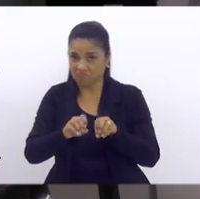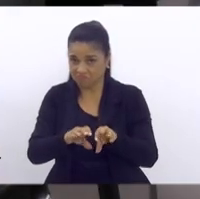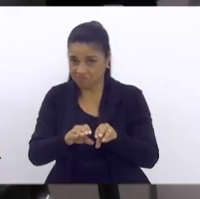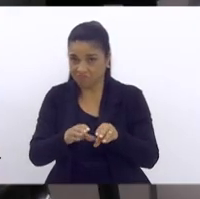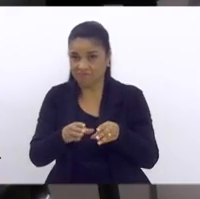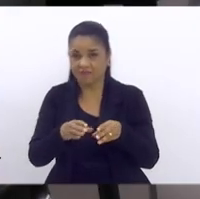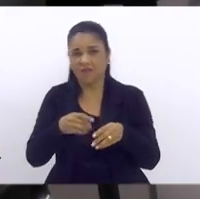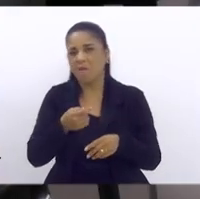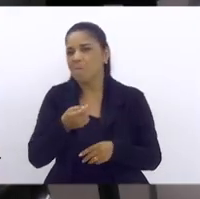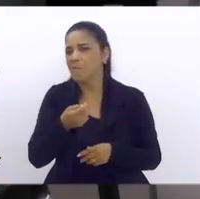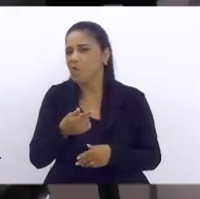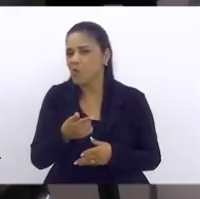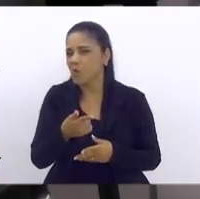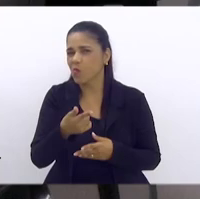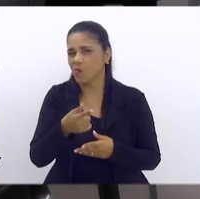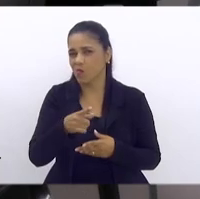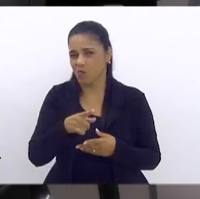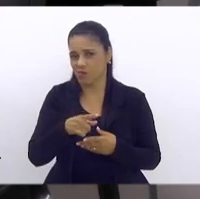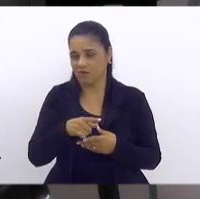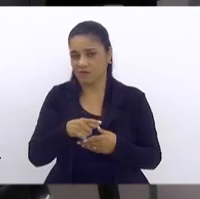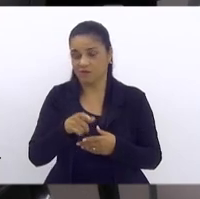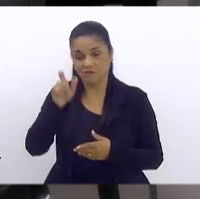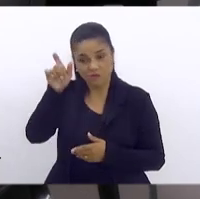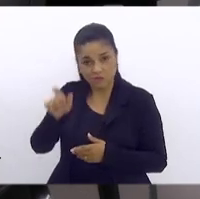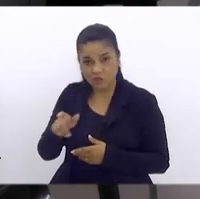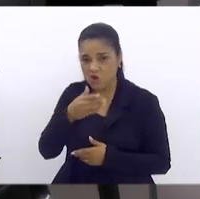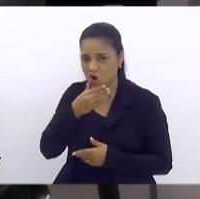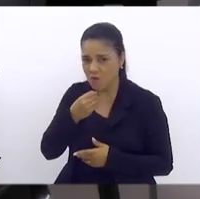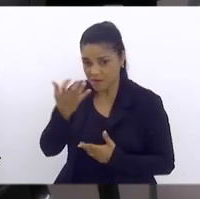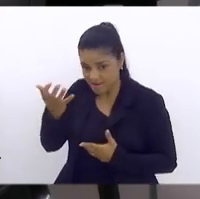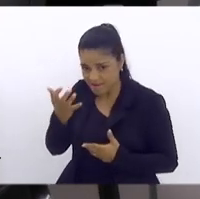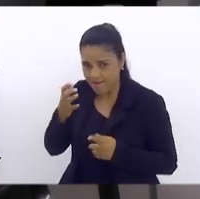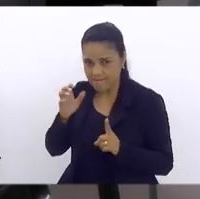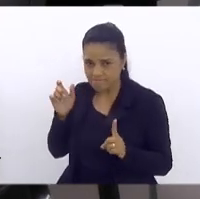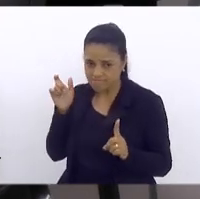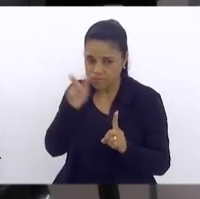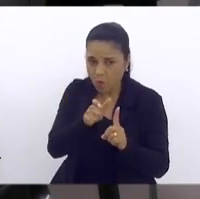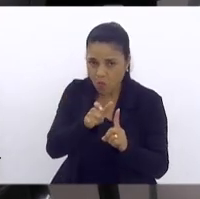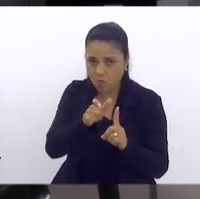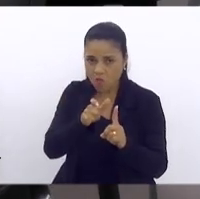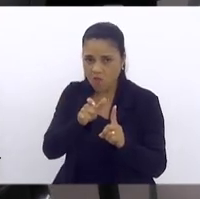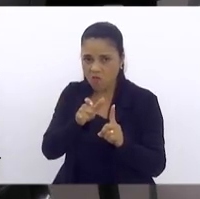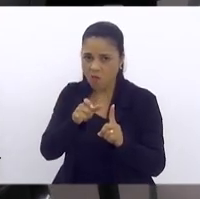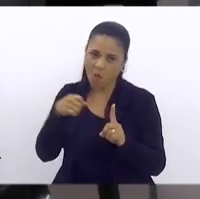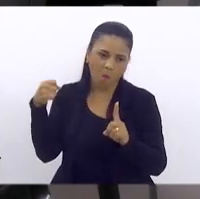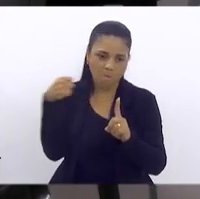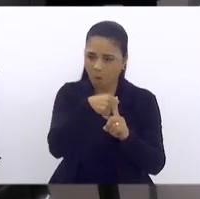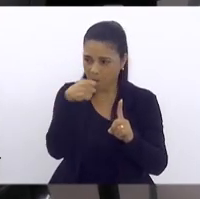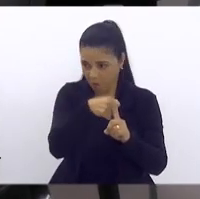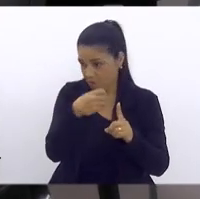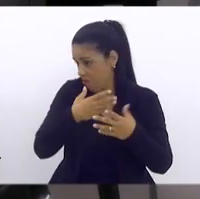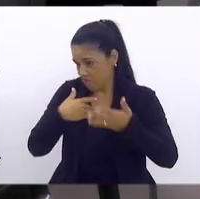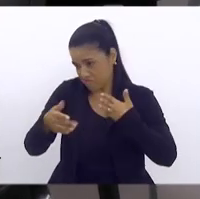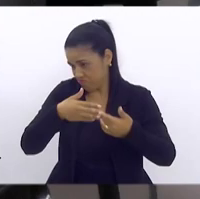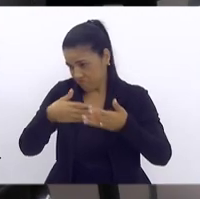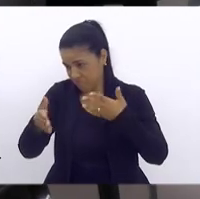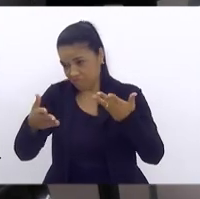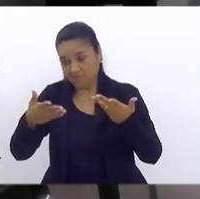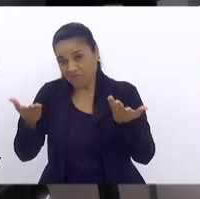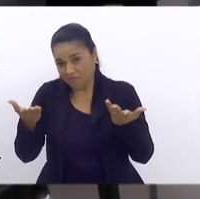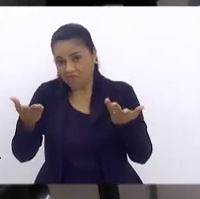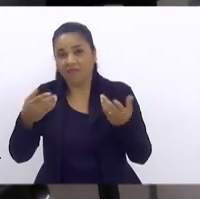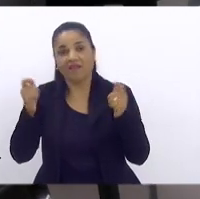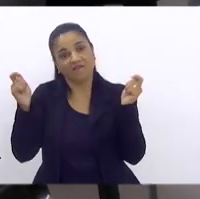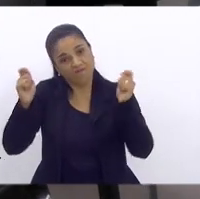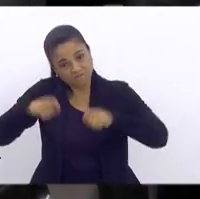É pouco, né? Porque se um sujeito ele quer agredir, ele vai agredir, Né? Ele sabe que é errado, ele sabe que